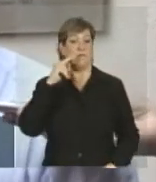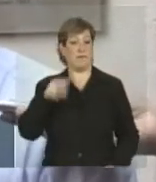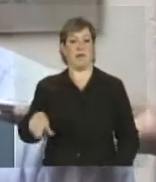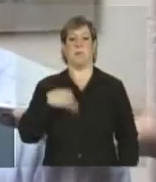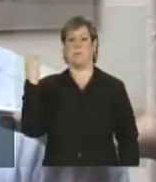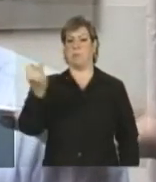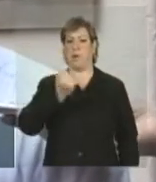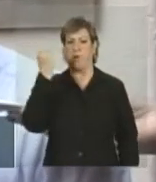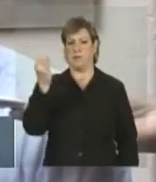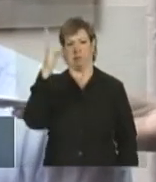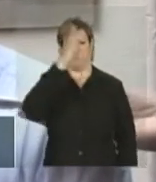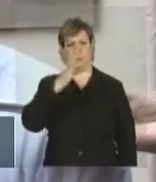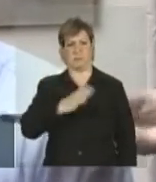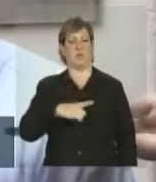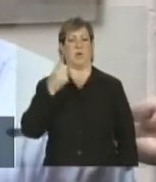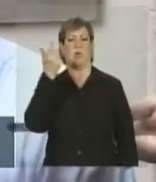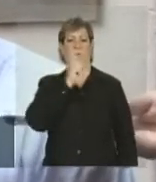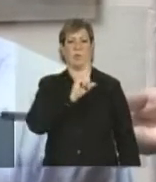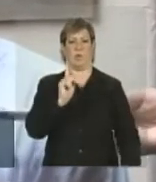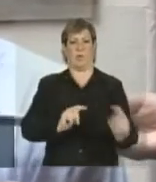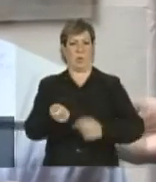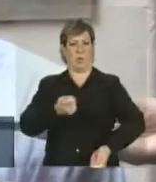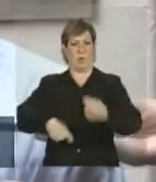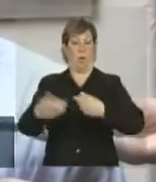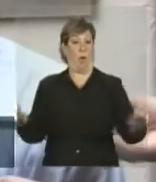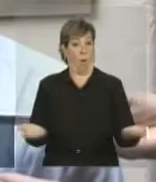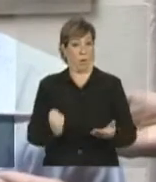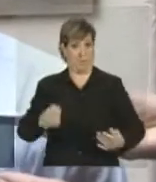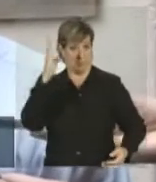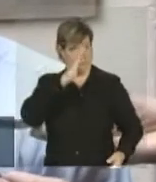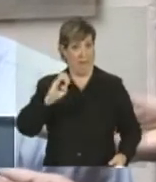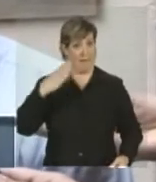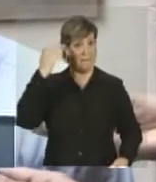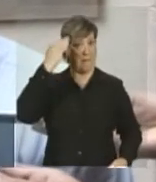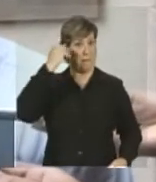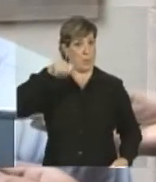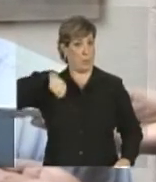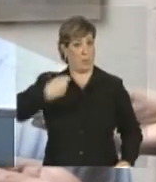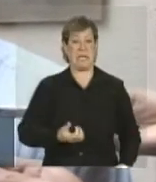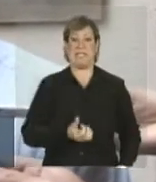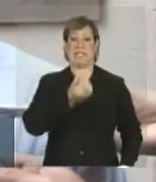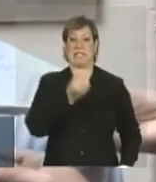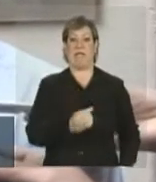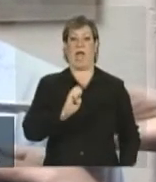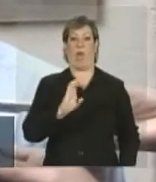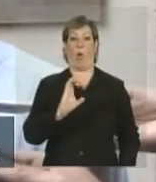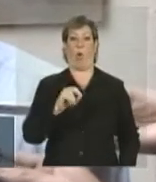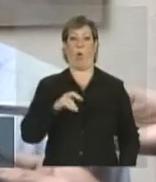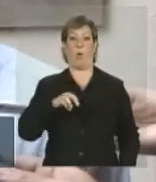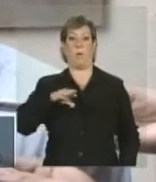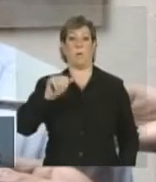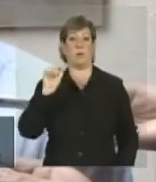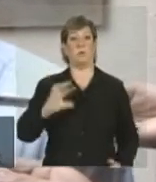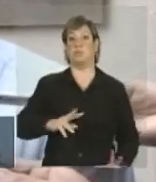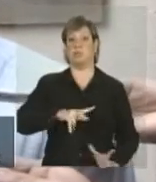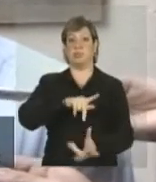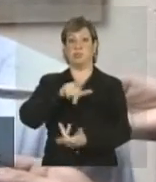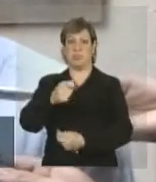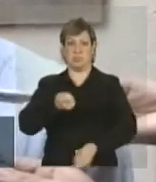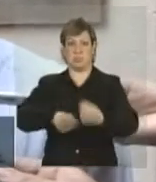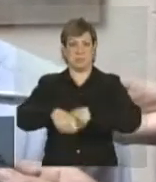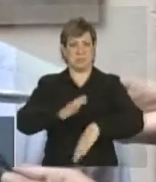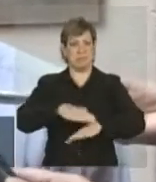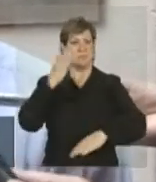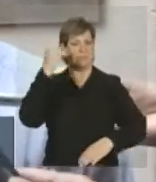ganhou economicamente. Nós temos hoje a 6ª economia do mundo. Nós somos o 3º principal país que compra títulos americanos, inclusive